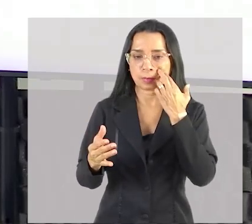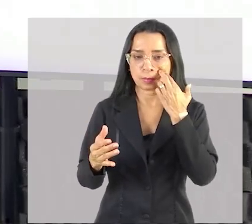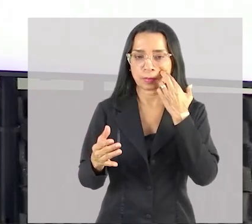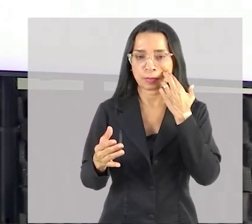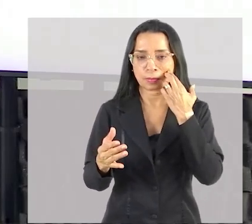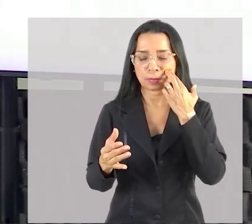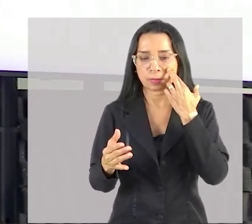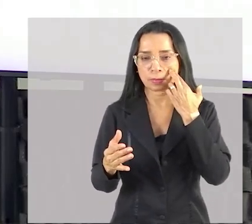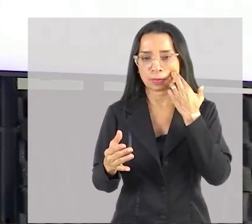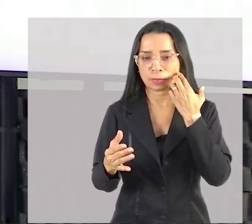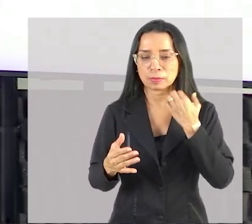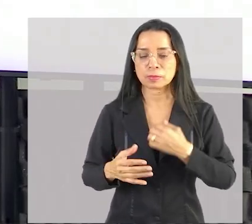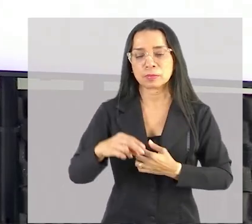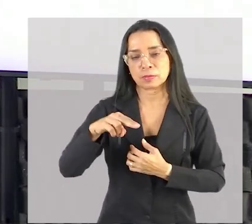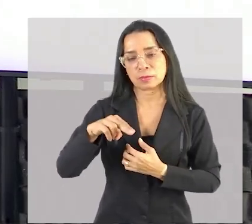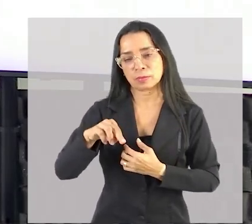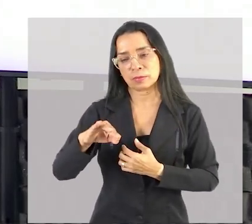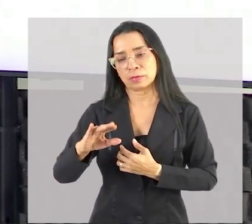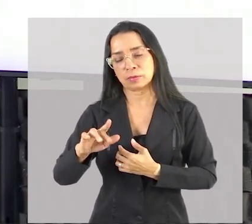nitro,